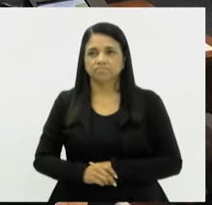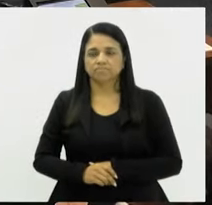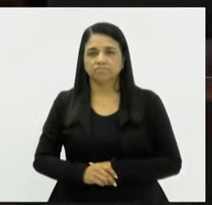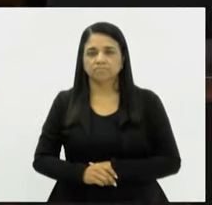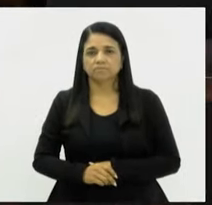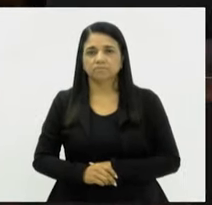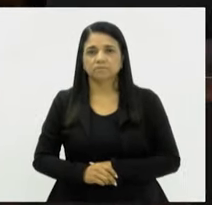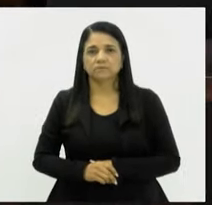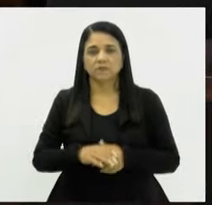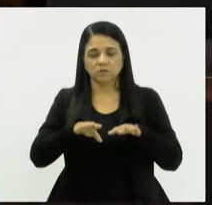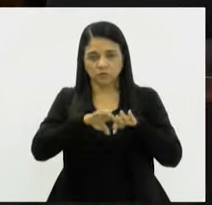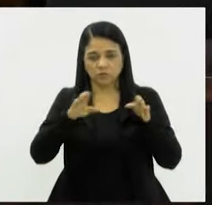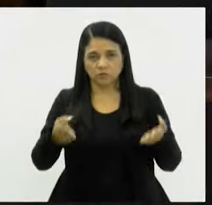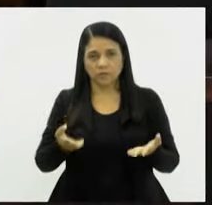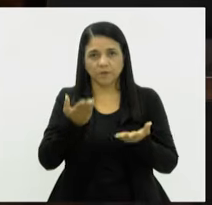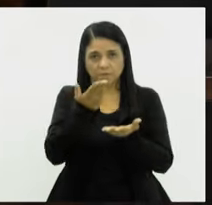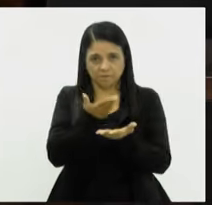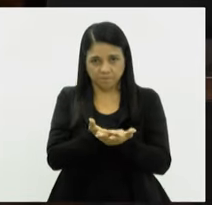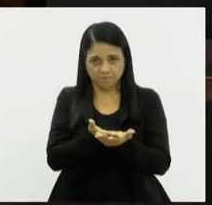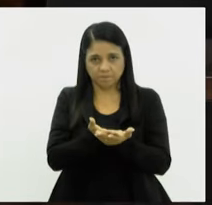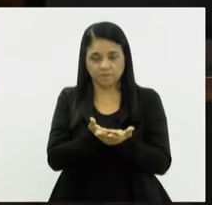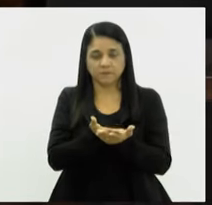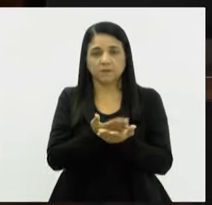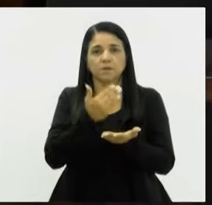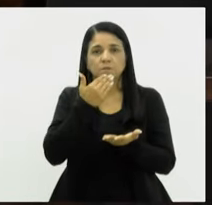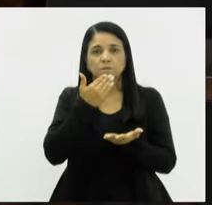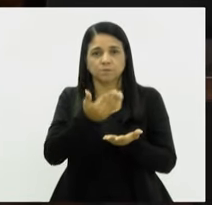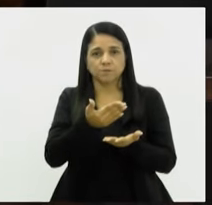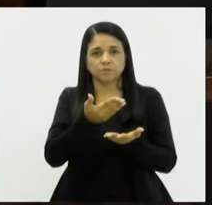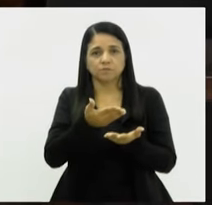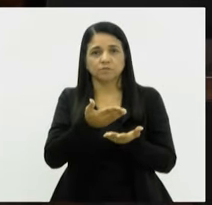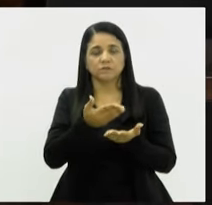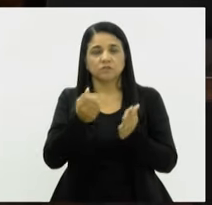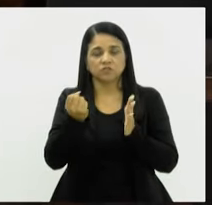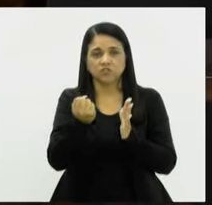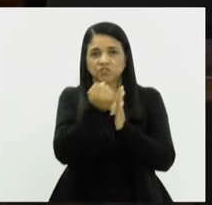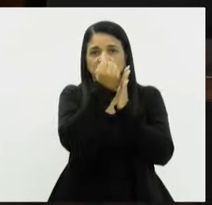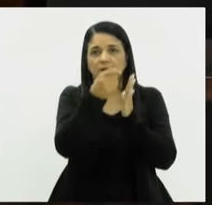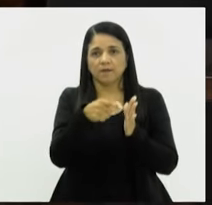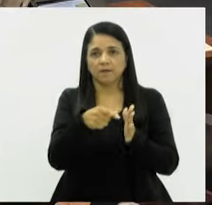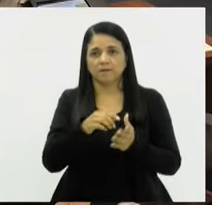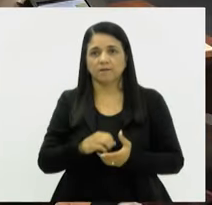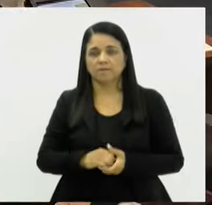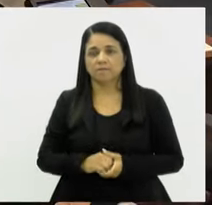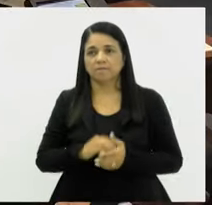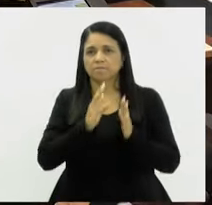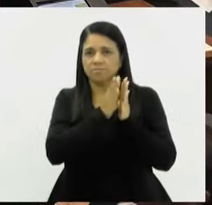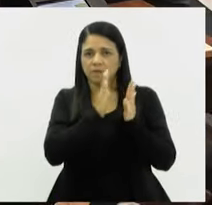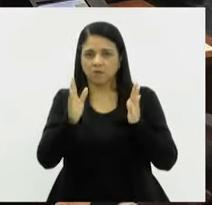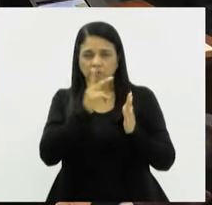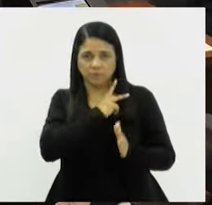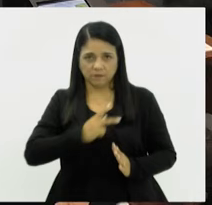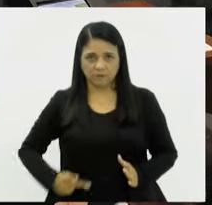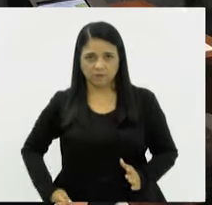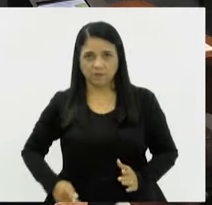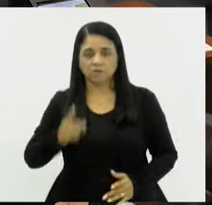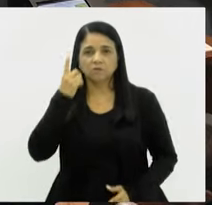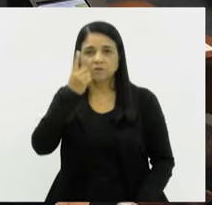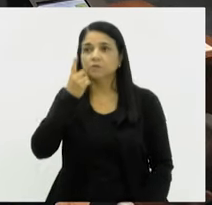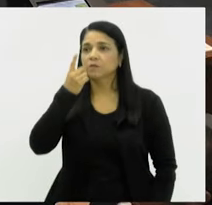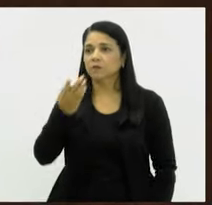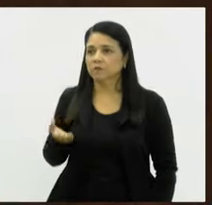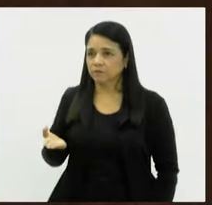Há sobre a mesa os seguintes requerimentos de destaque. Presidente, pela ordem. Pois não,